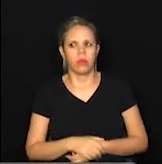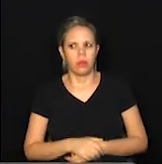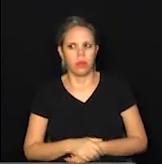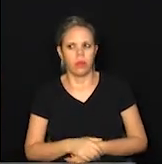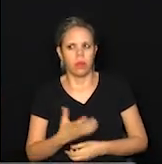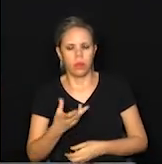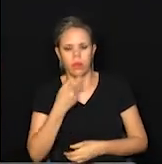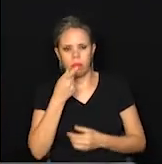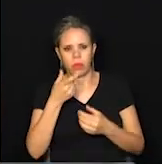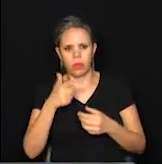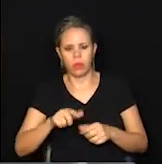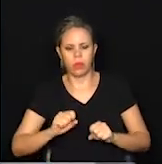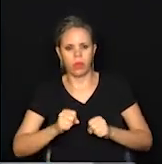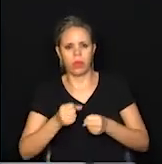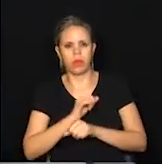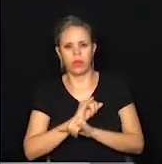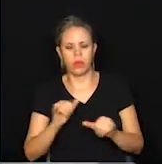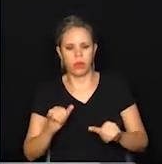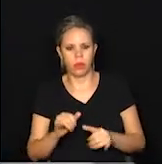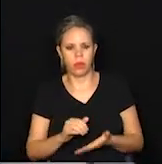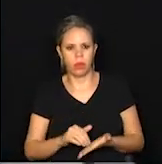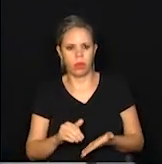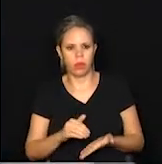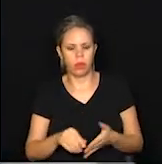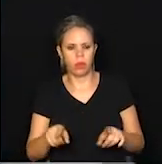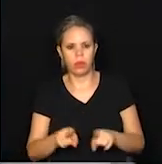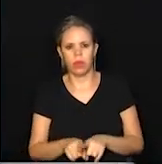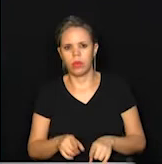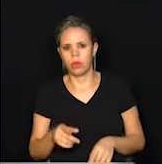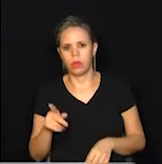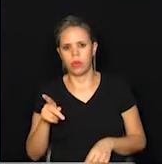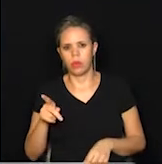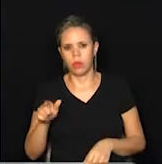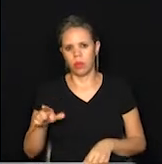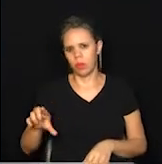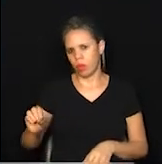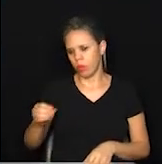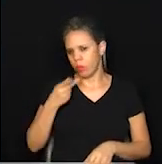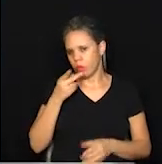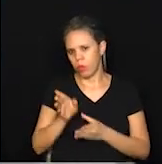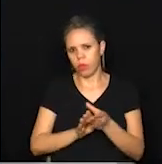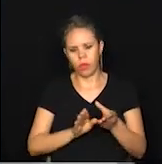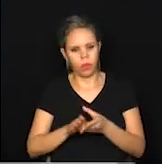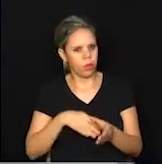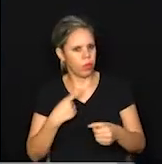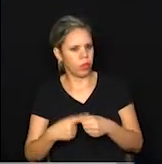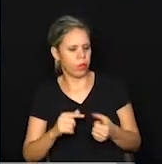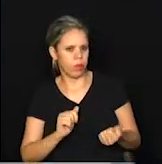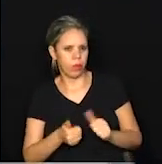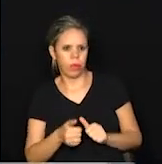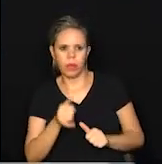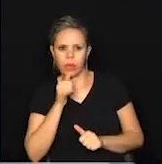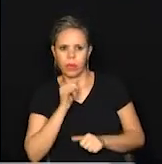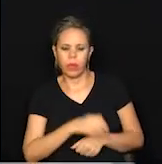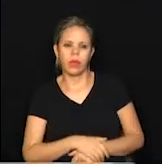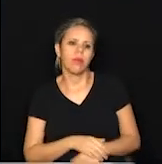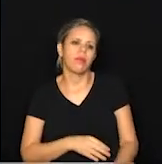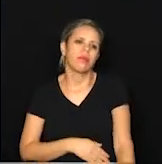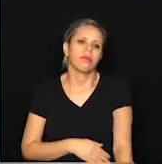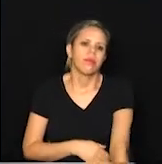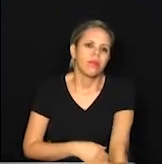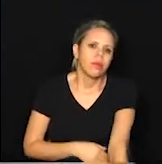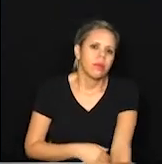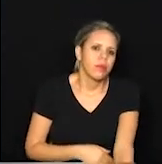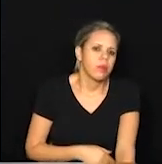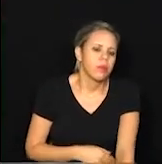quero reforçar, secretário, o que também o Paulo falou sobre o Conselho Municipal do Esporte. O Conselho,